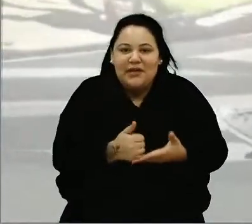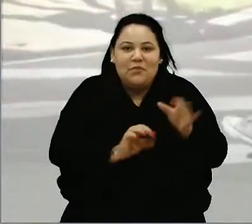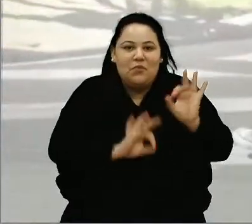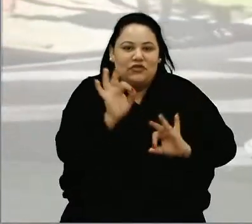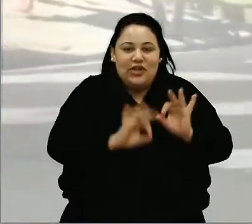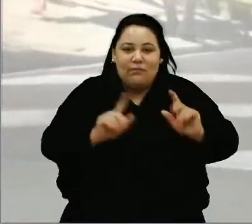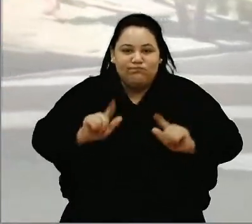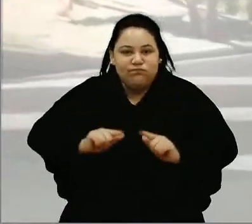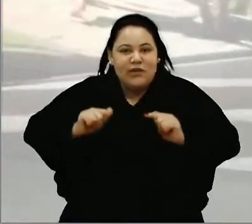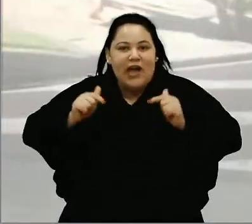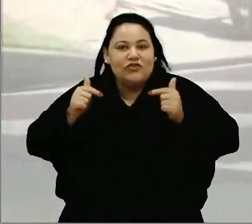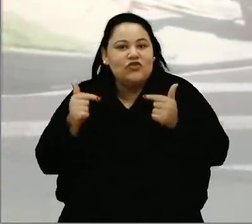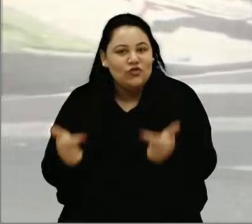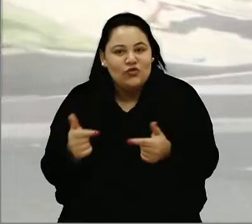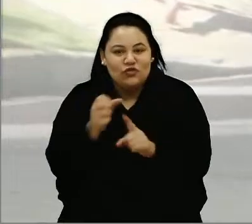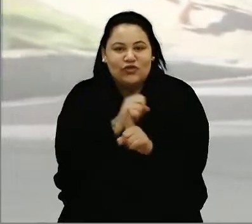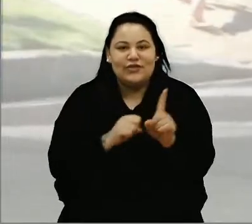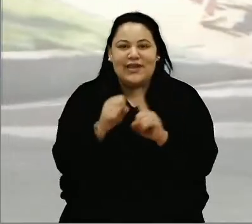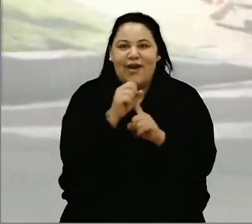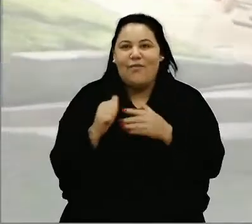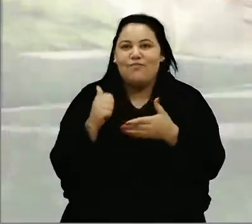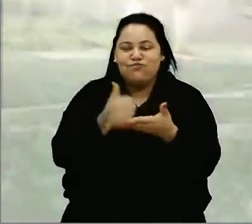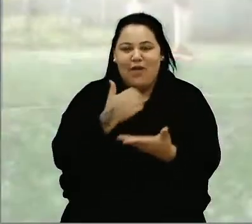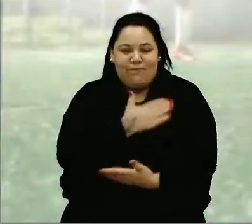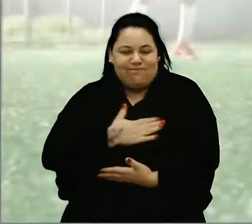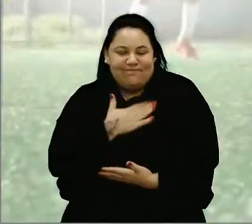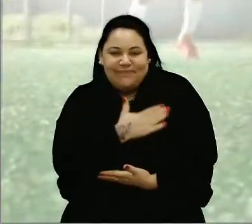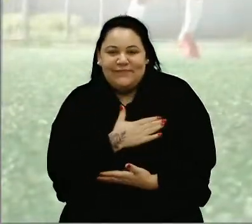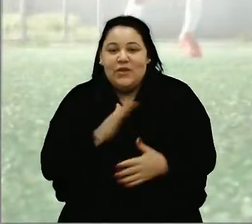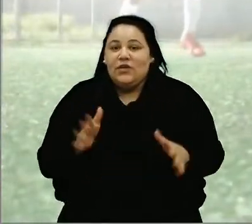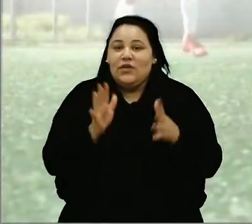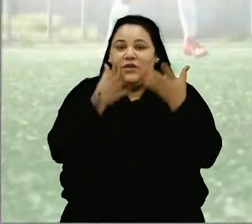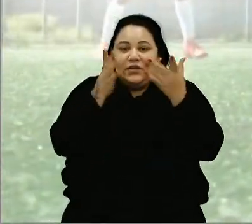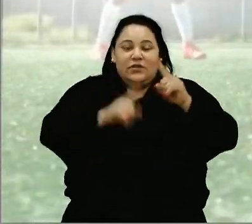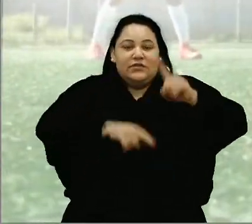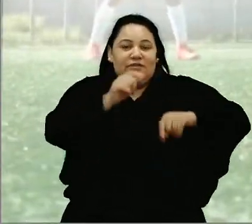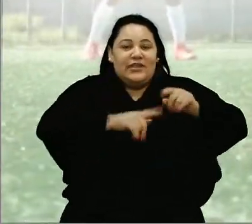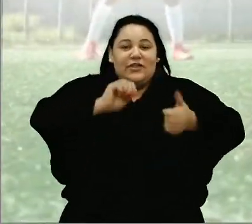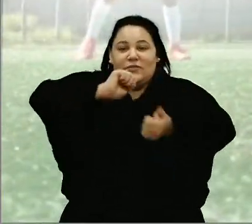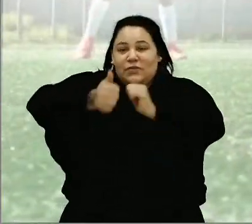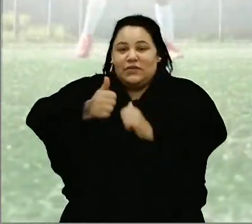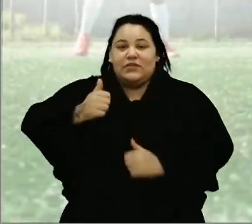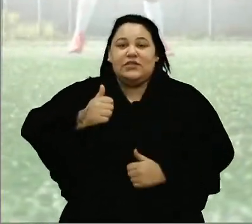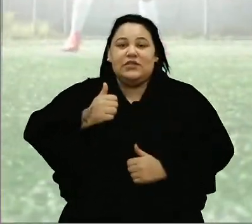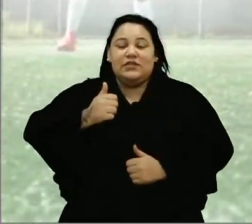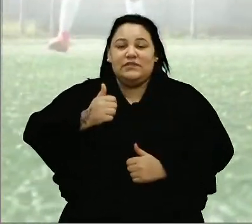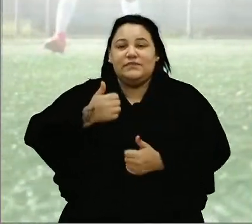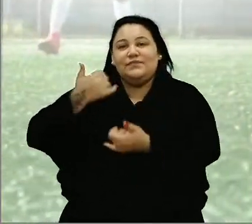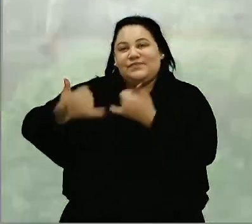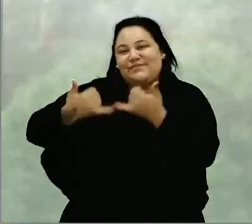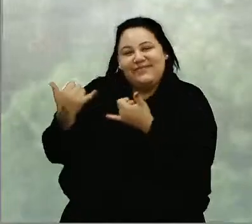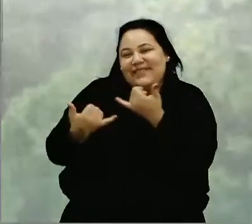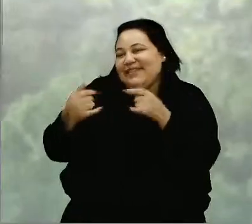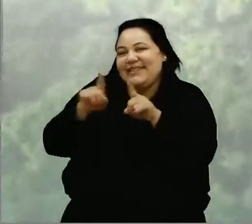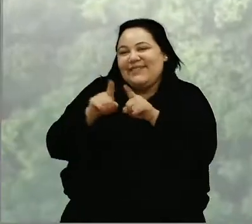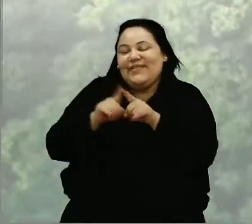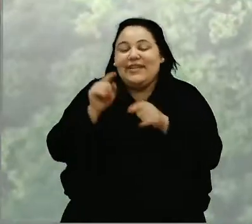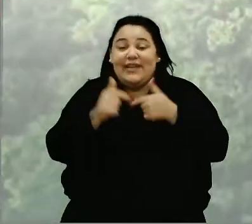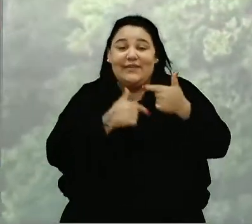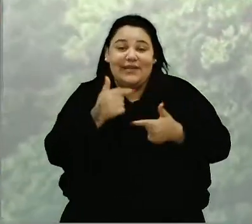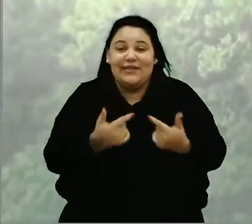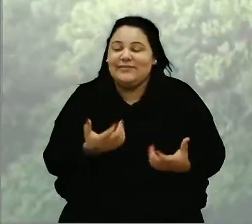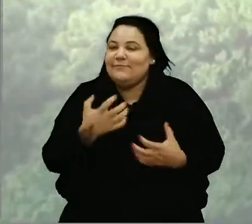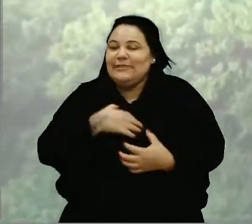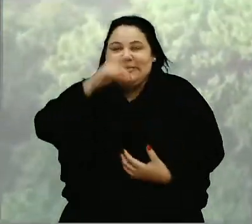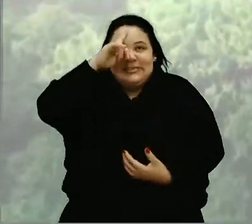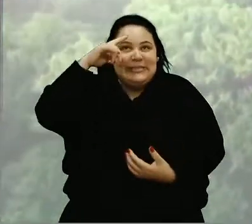iniciativas sociais em prol do bem-estar, incentivando atividades de esporte e lazer, atuando de forma incansável na preservação do meio